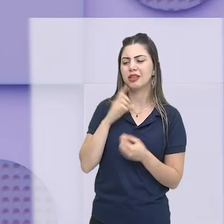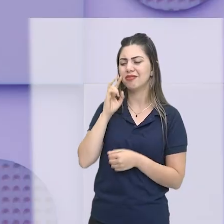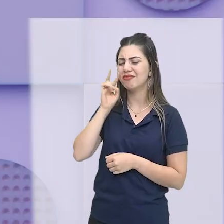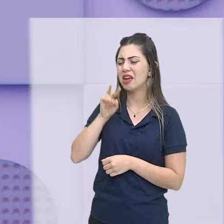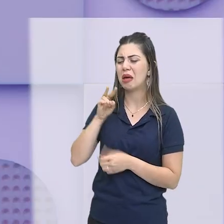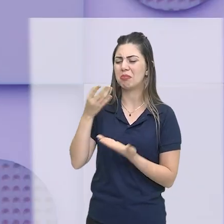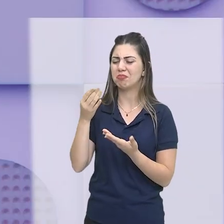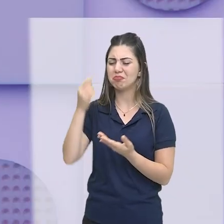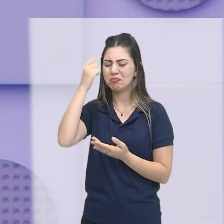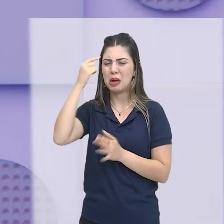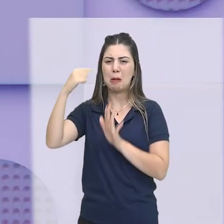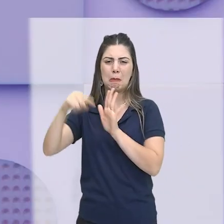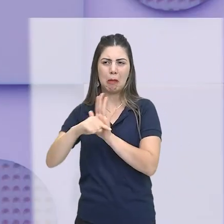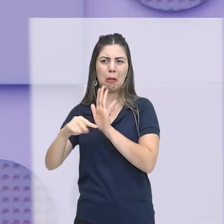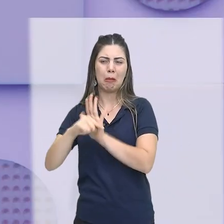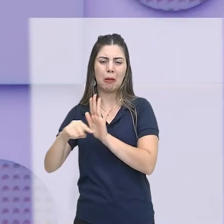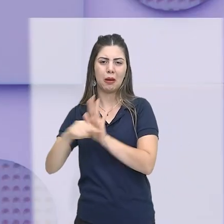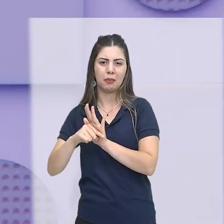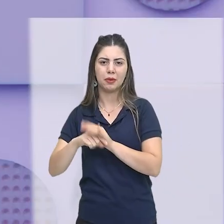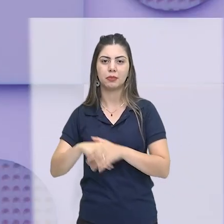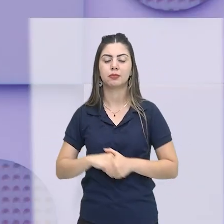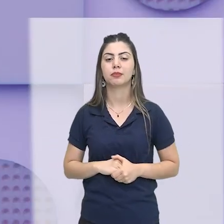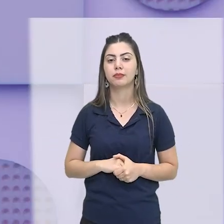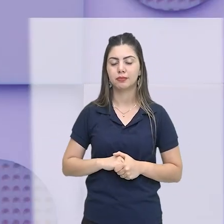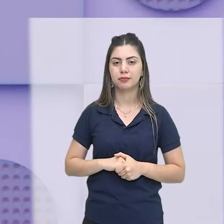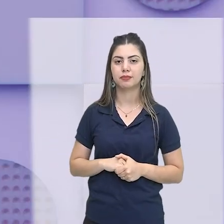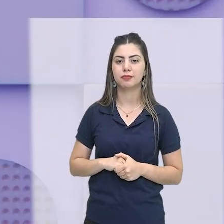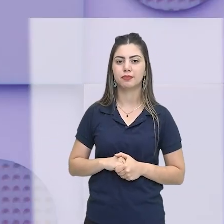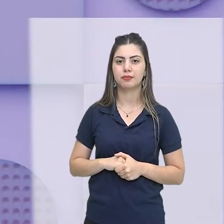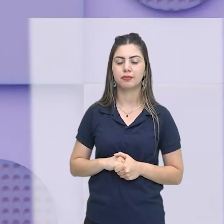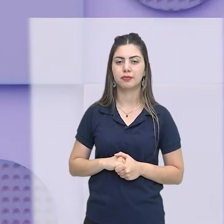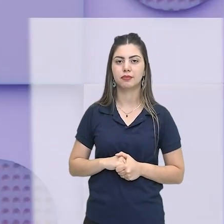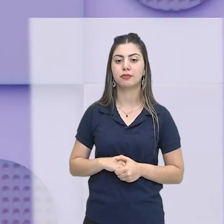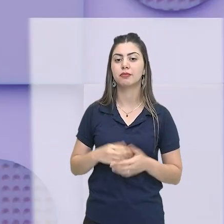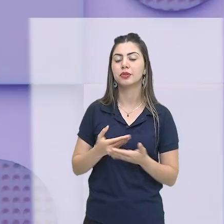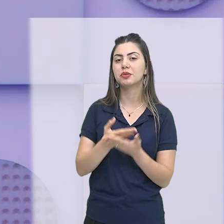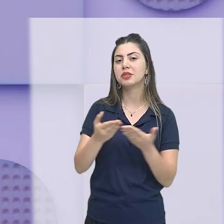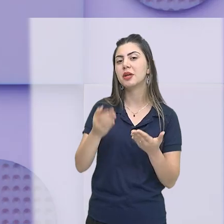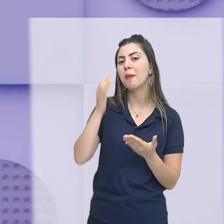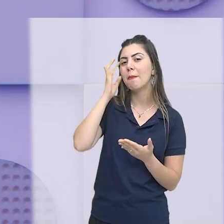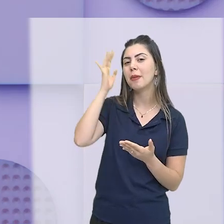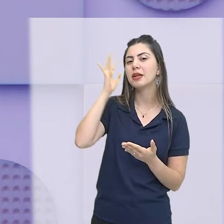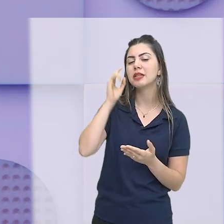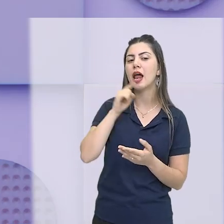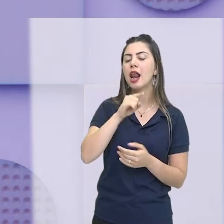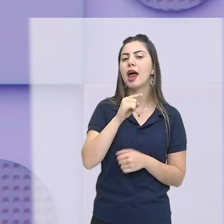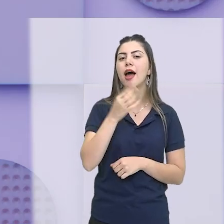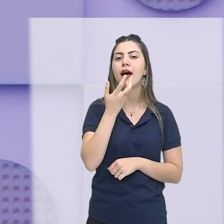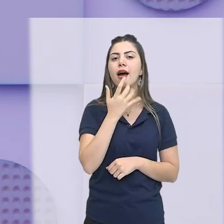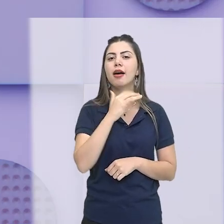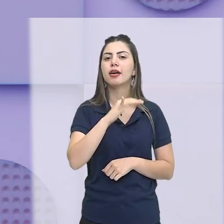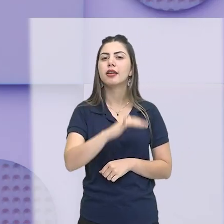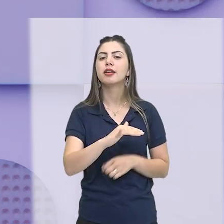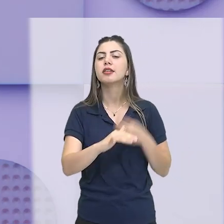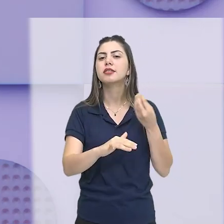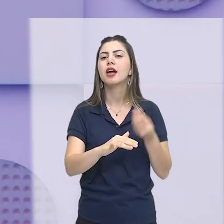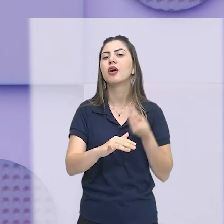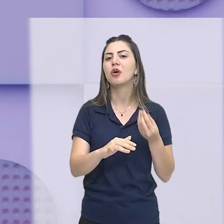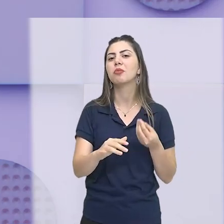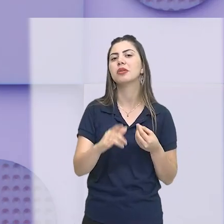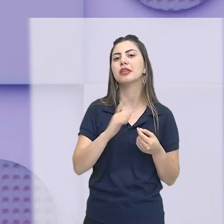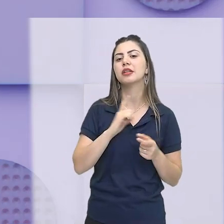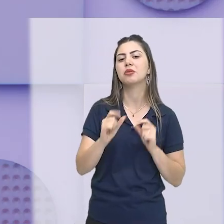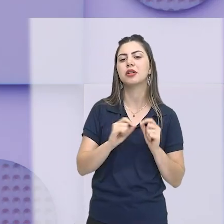muito negativa. Para pensar o quanto que ele usa simbolicamente o dedo verde